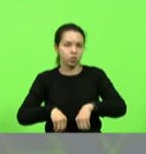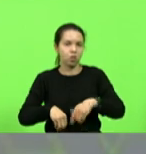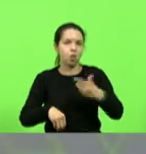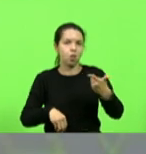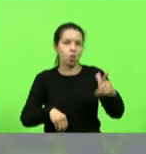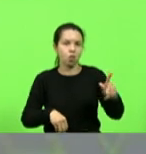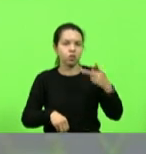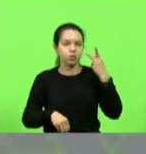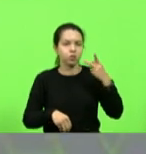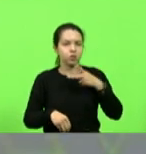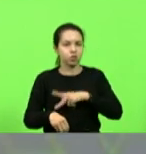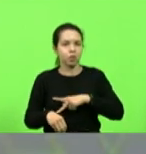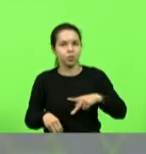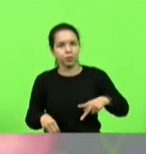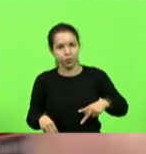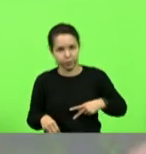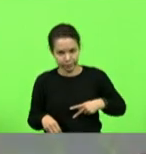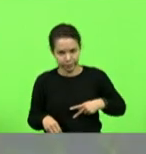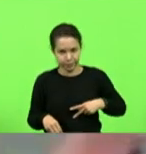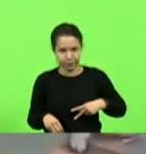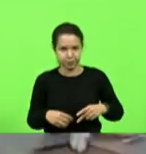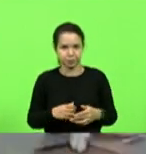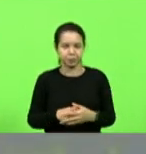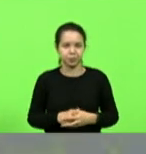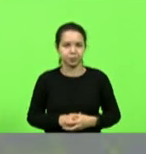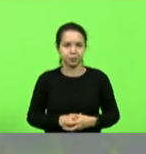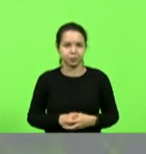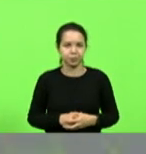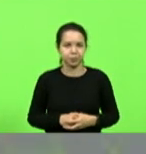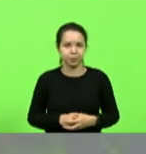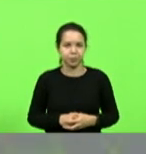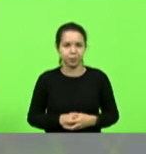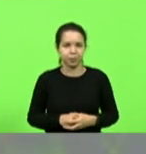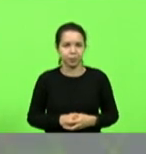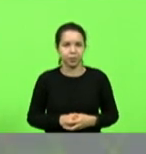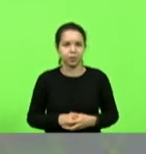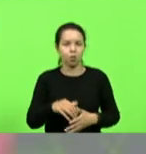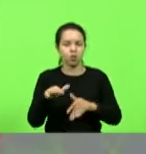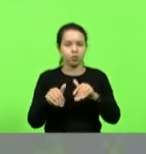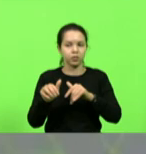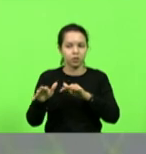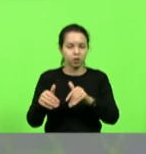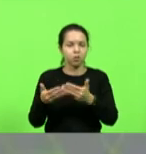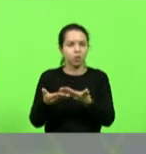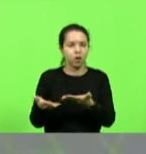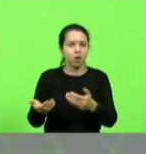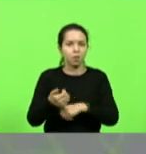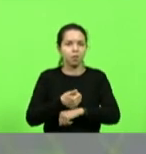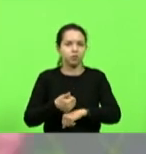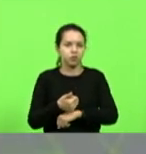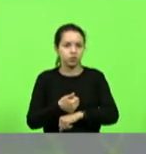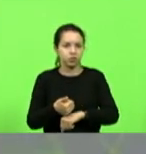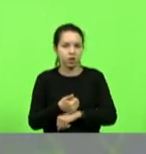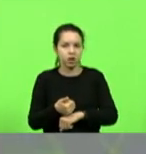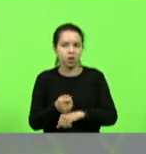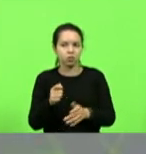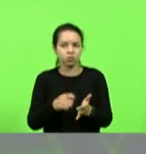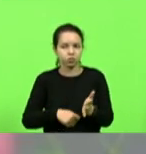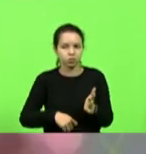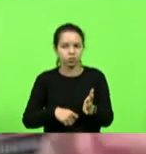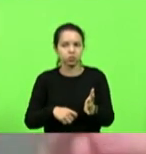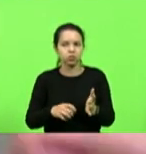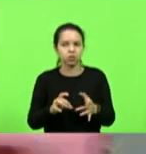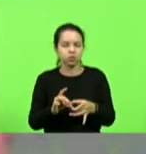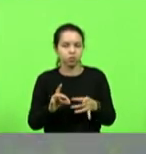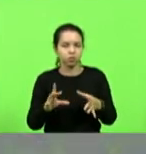públicas com a contratação desses profissionais, né? Como que a gente não autorize esse jeitinho, né, de